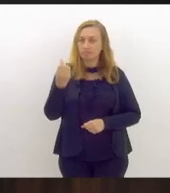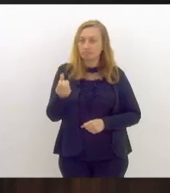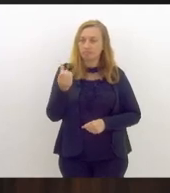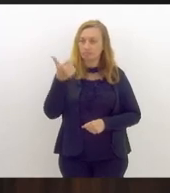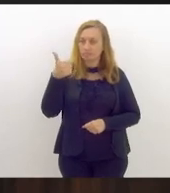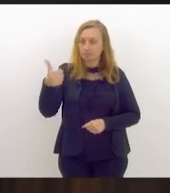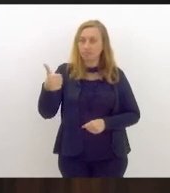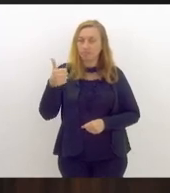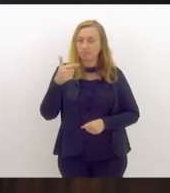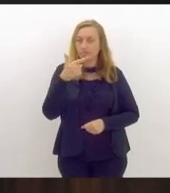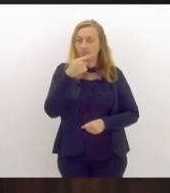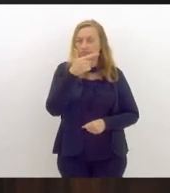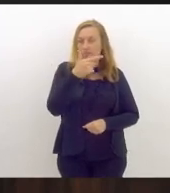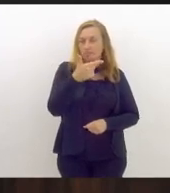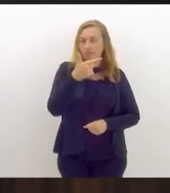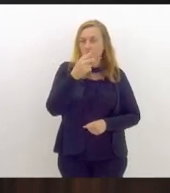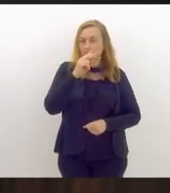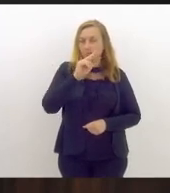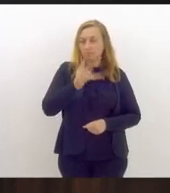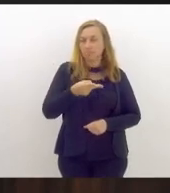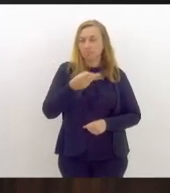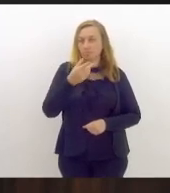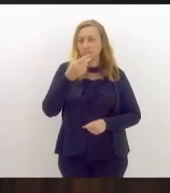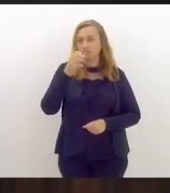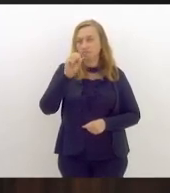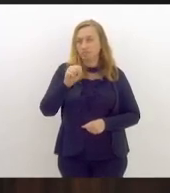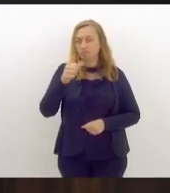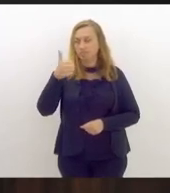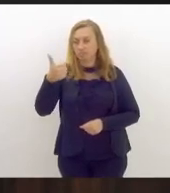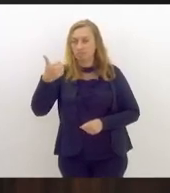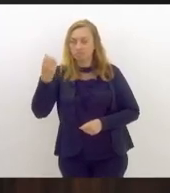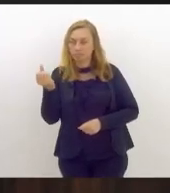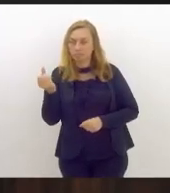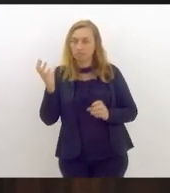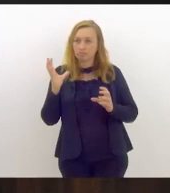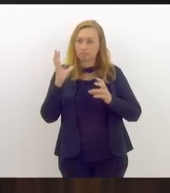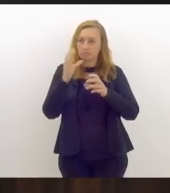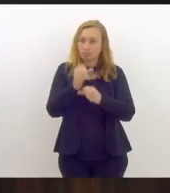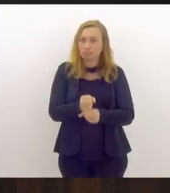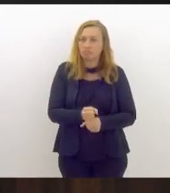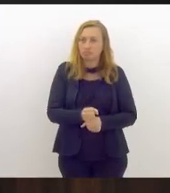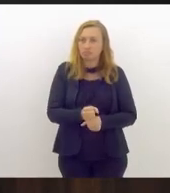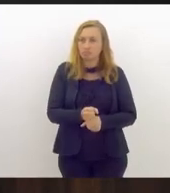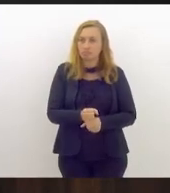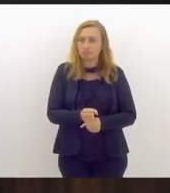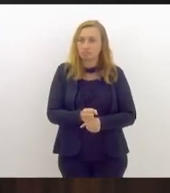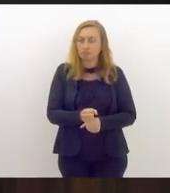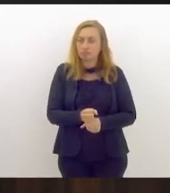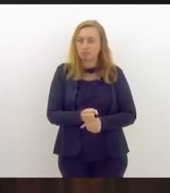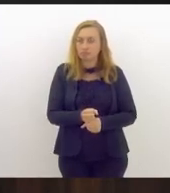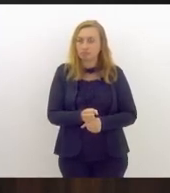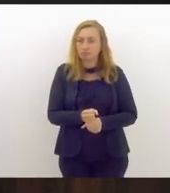1.961, 2.816 estabelecimentos, total com